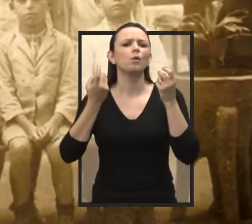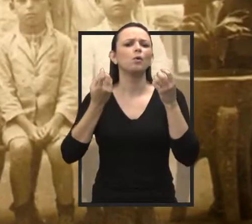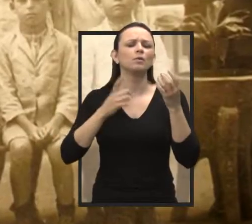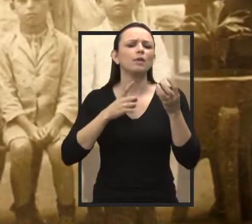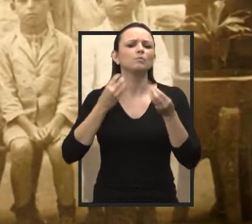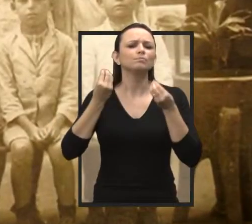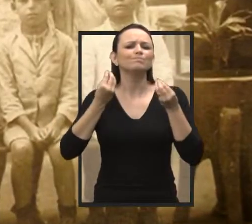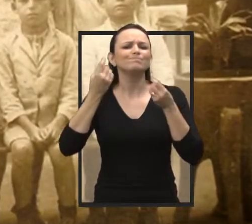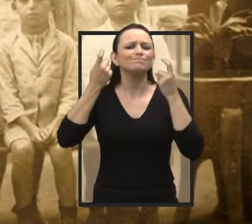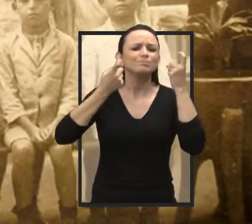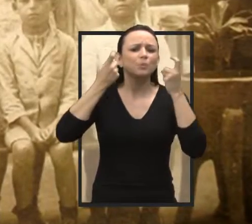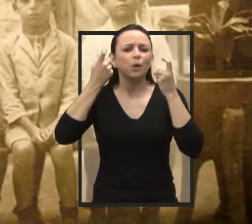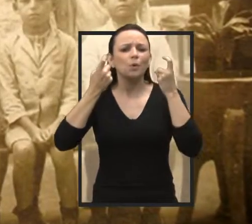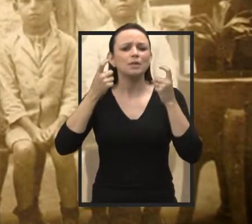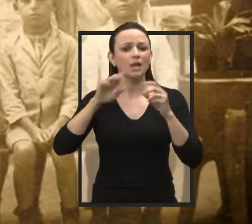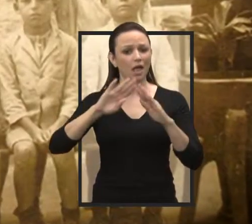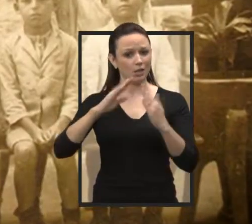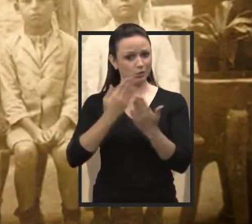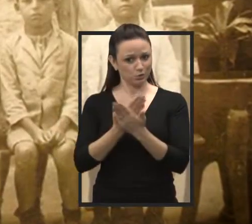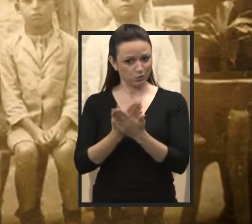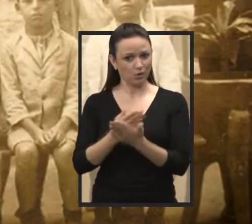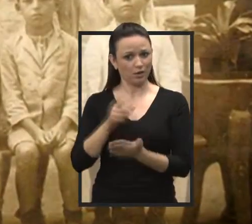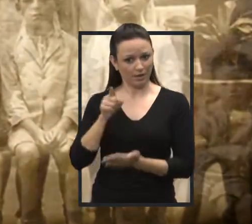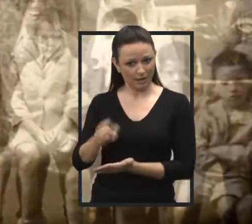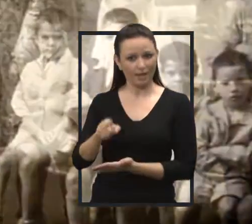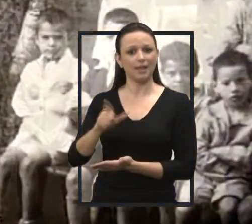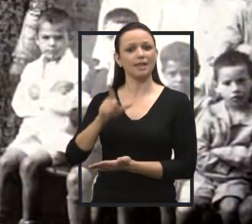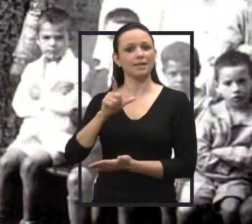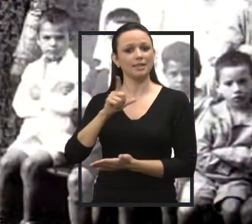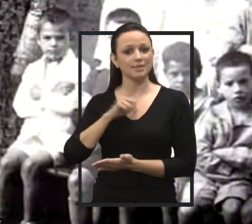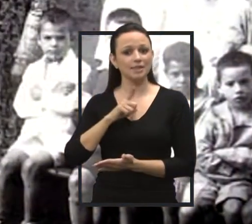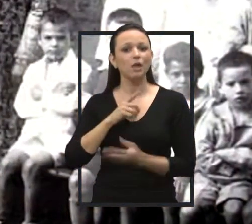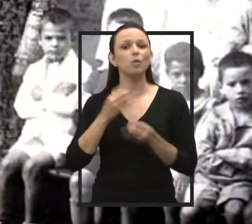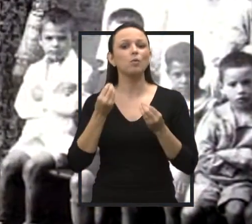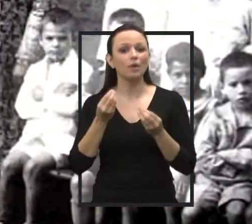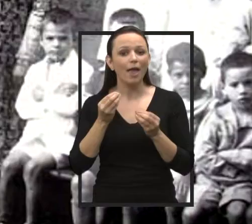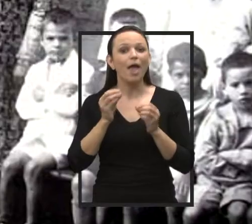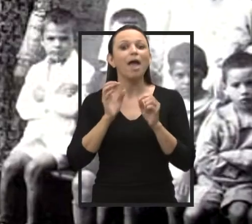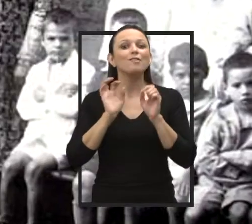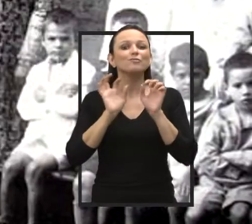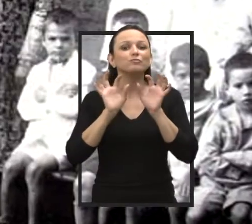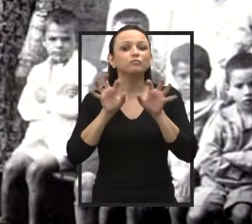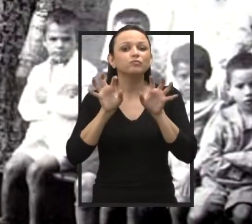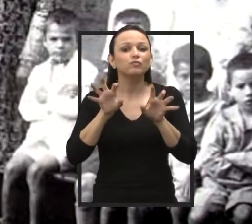existia uma preocupação de que as escolas tivessem